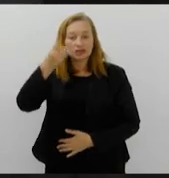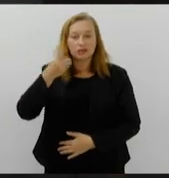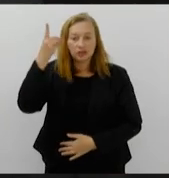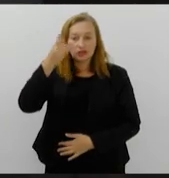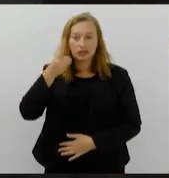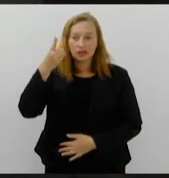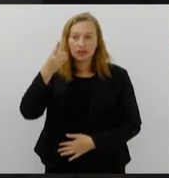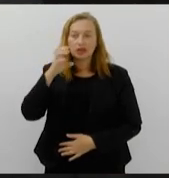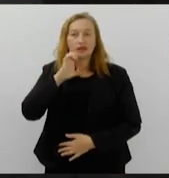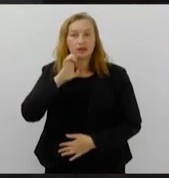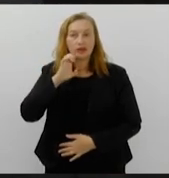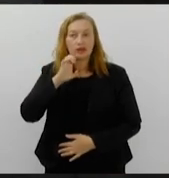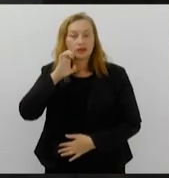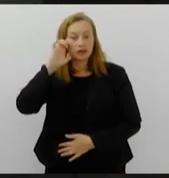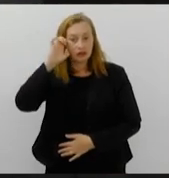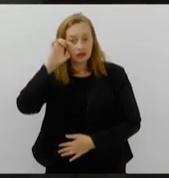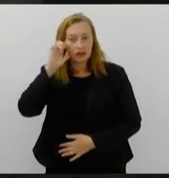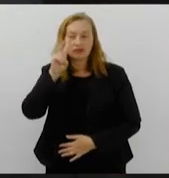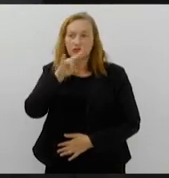deputados Élica Takimoto e